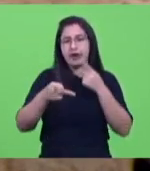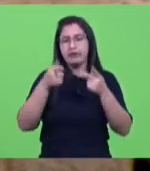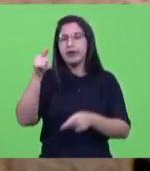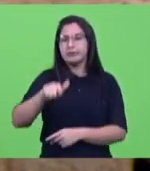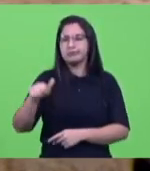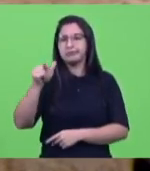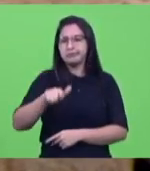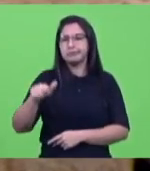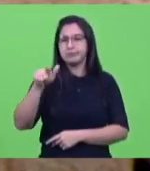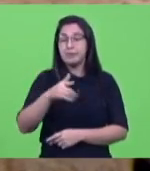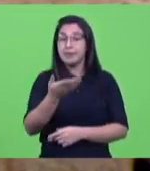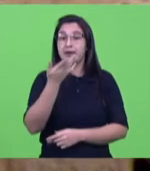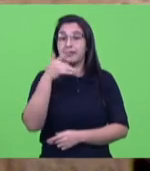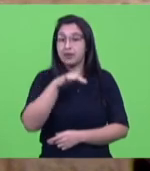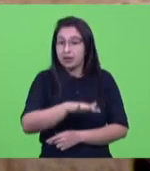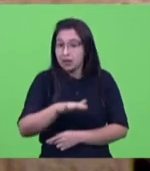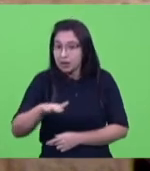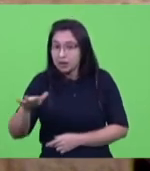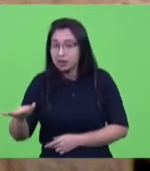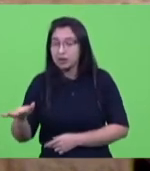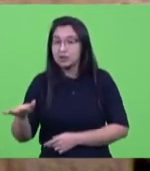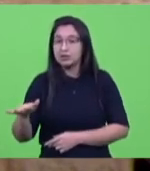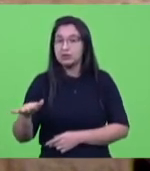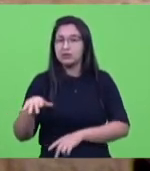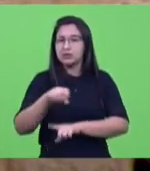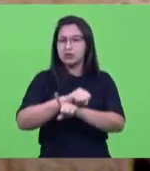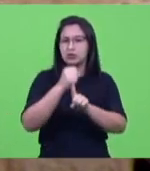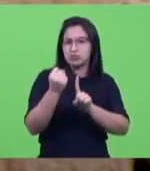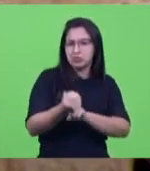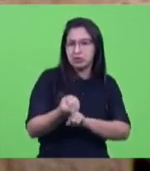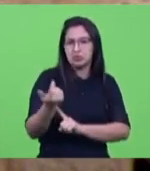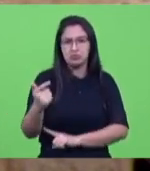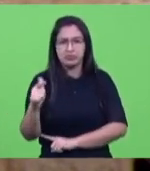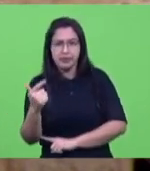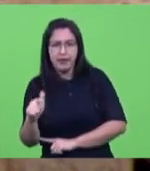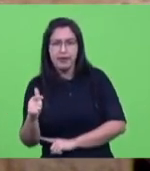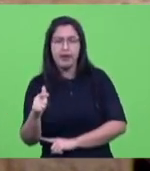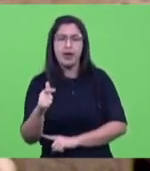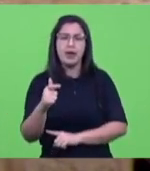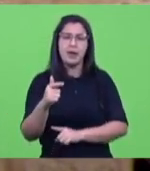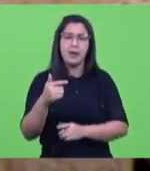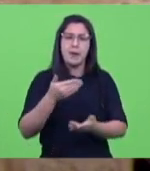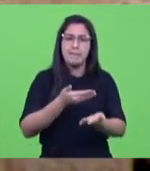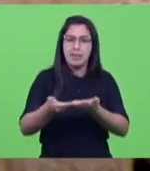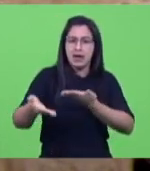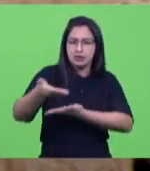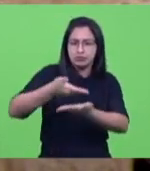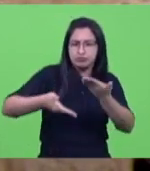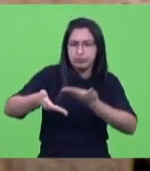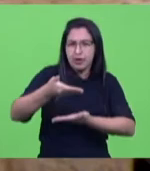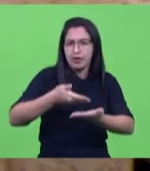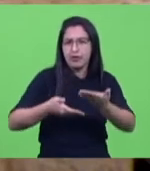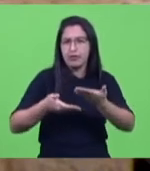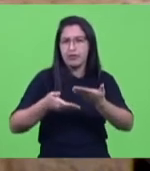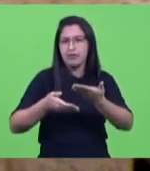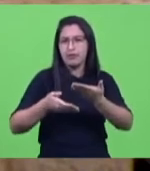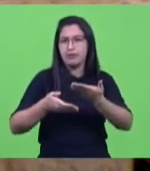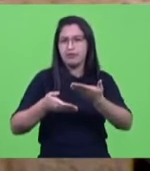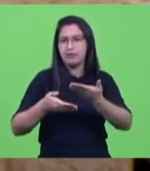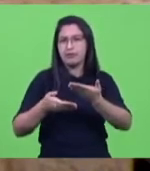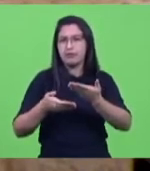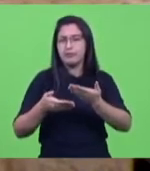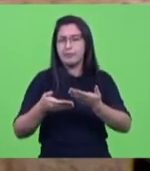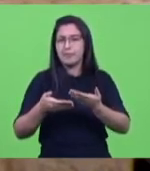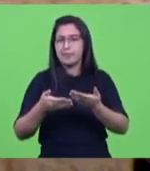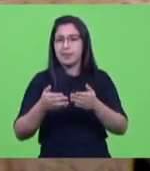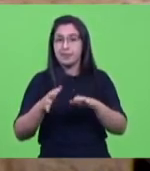crianças não são socializadas, elas perdem socialização. Gente, educação domiciliar não é prisão